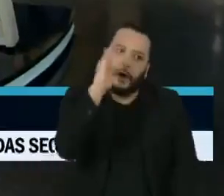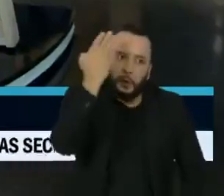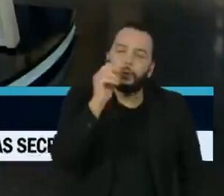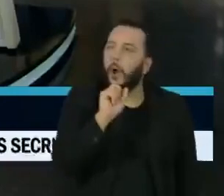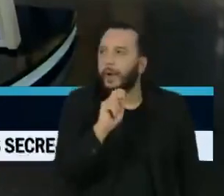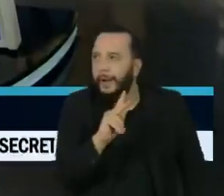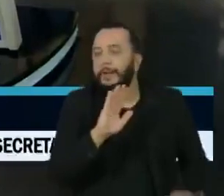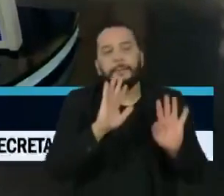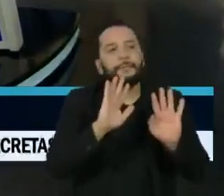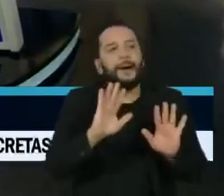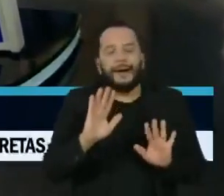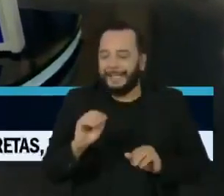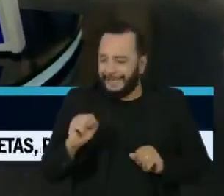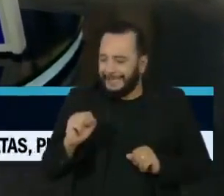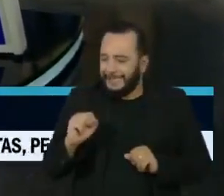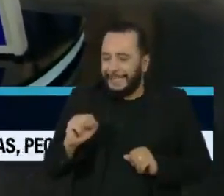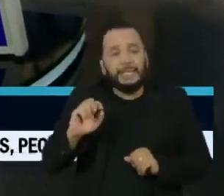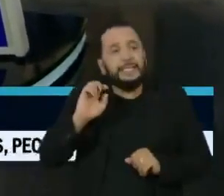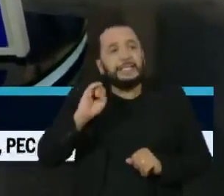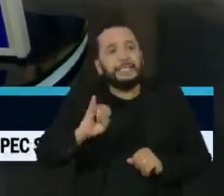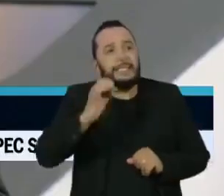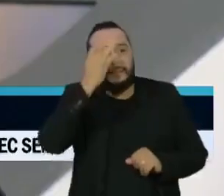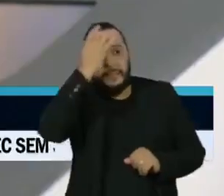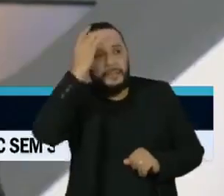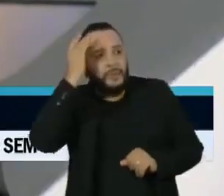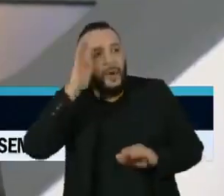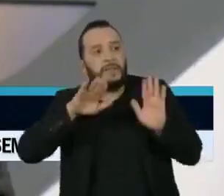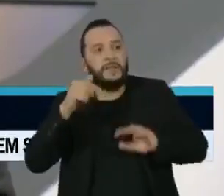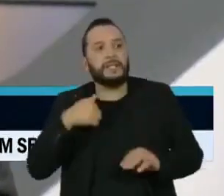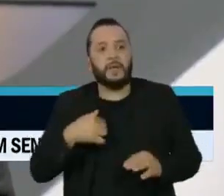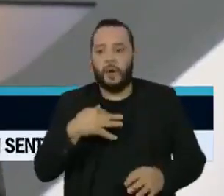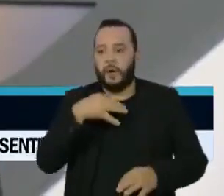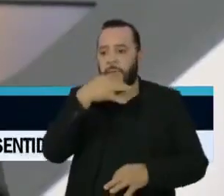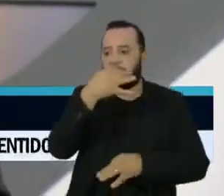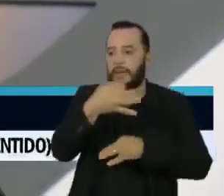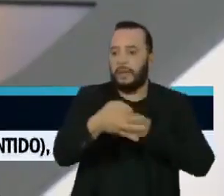cada dia mais preocupação o que o STF está virando nesse país.